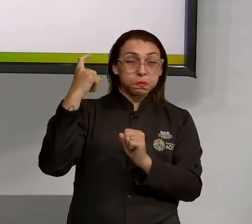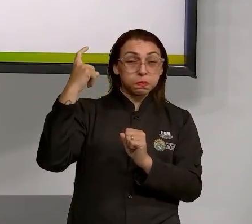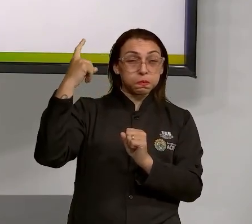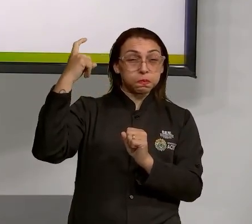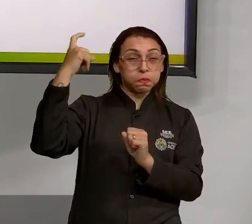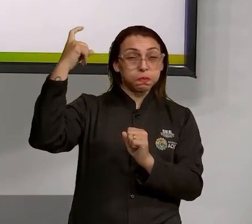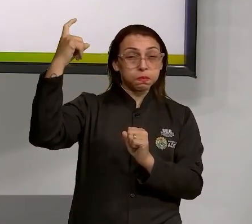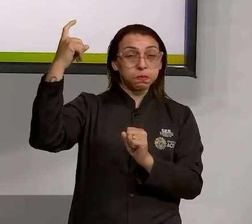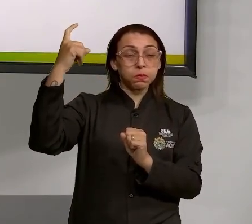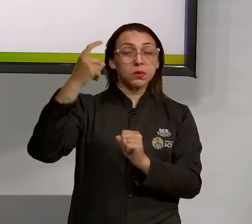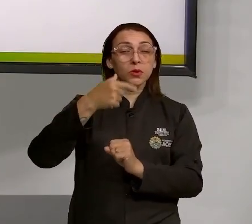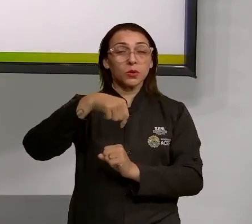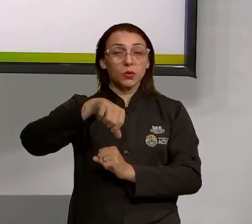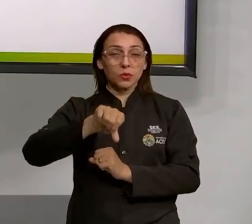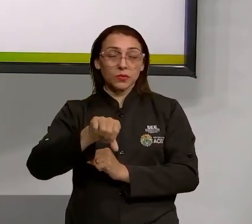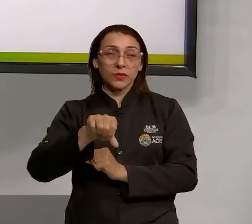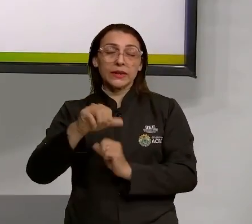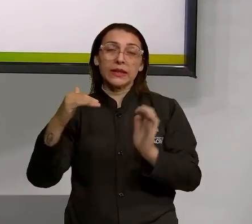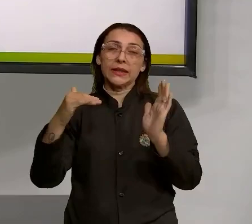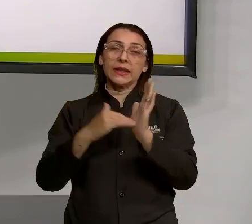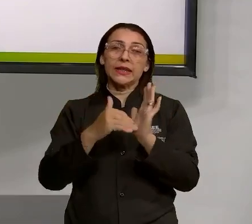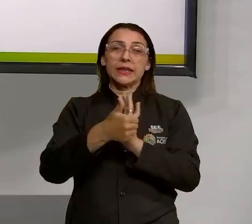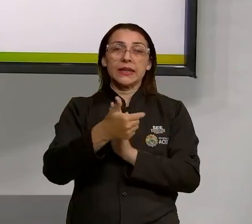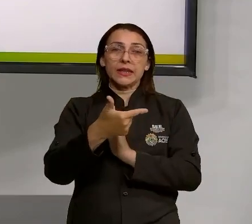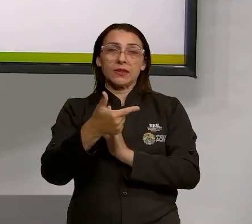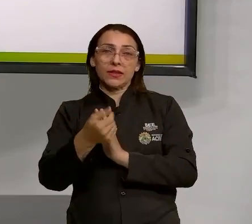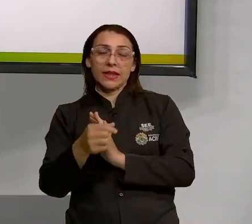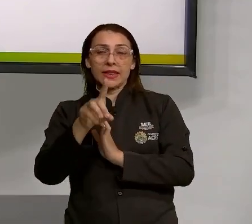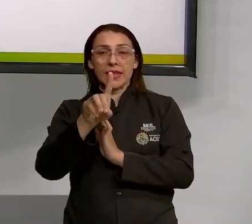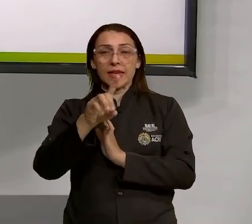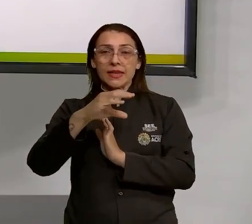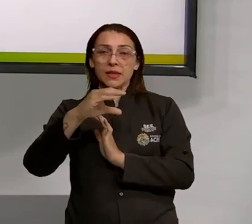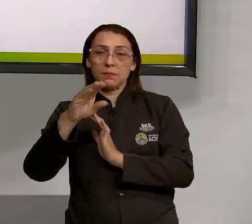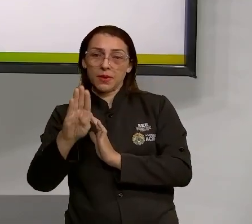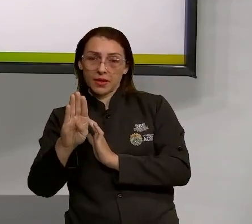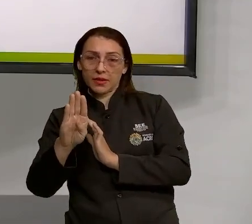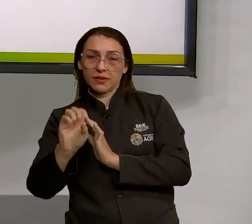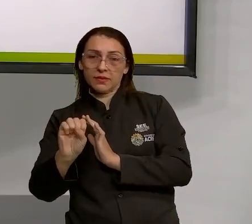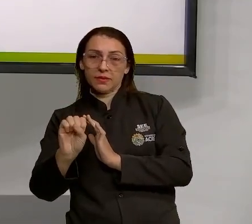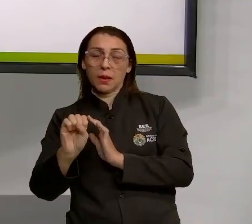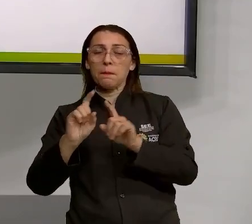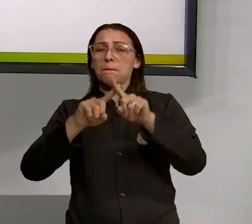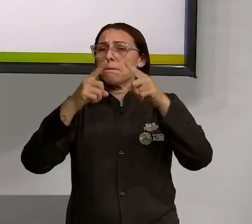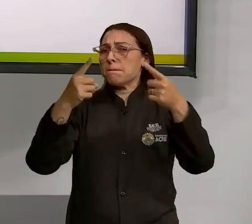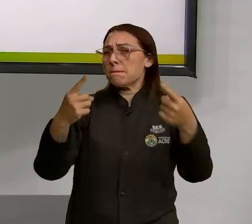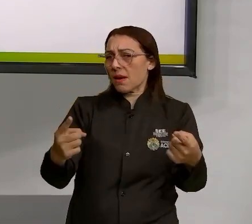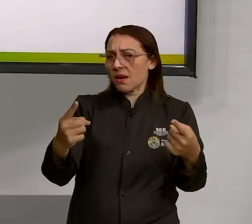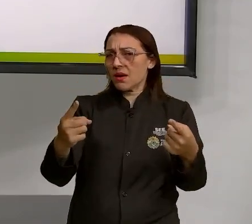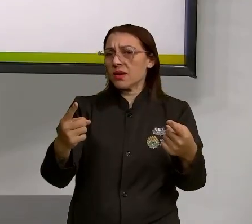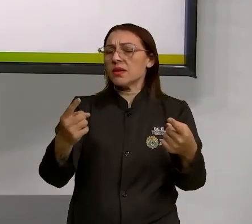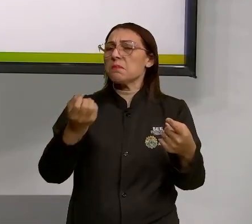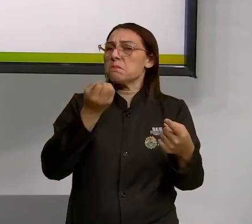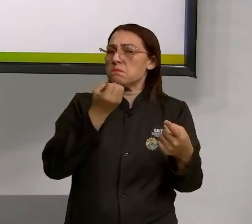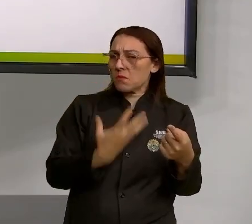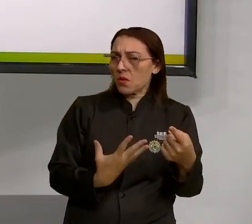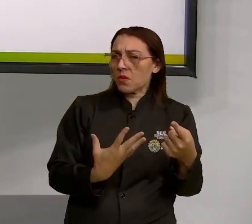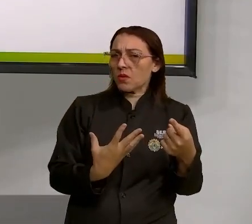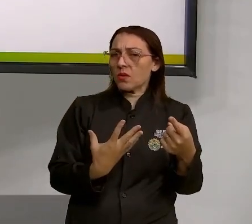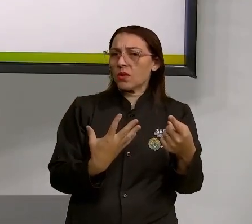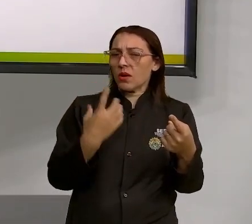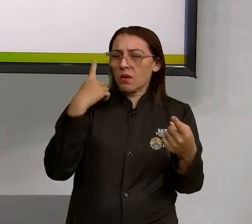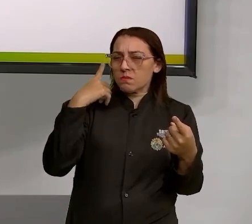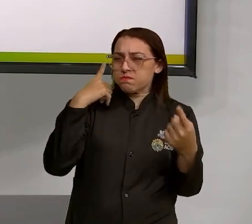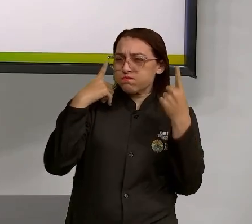altura de 90 até 120 decibéis. Mas será que é viável a gente colocar